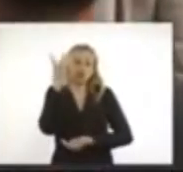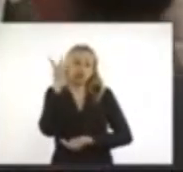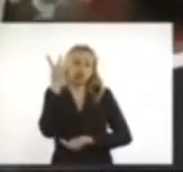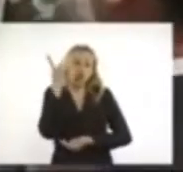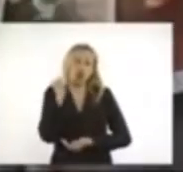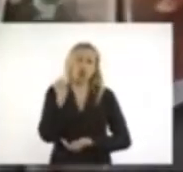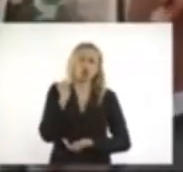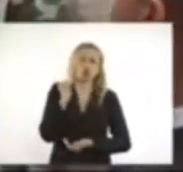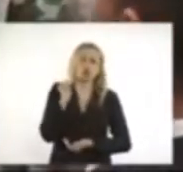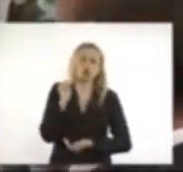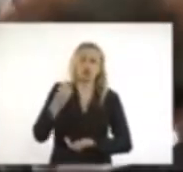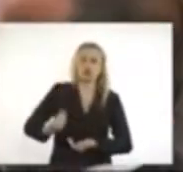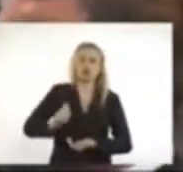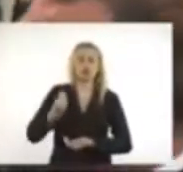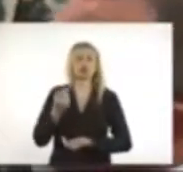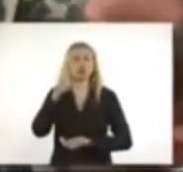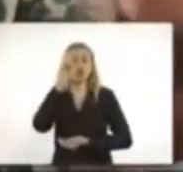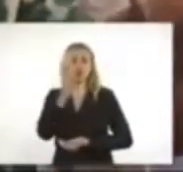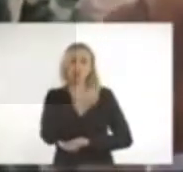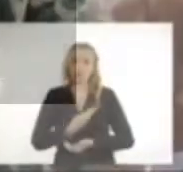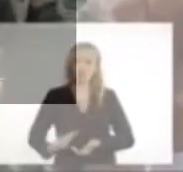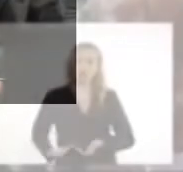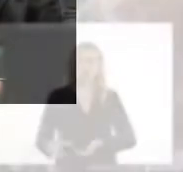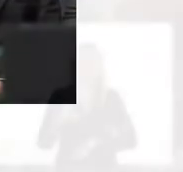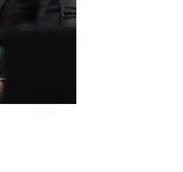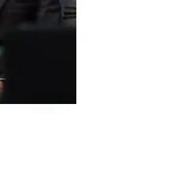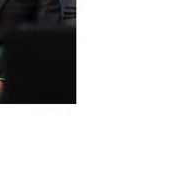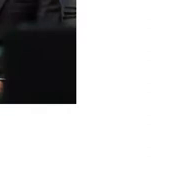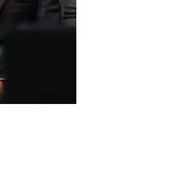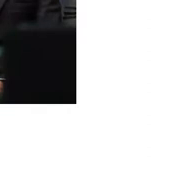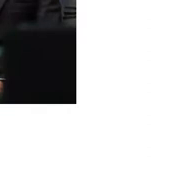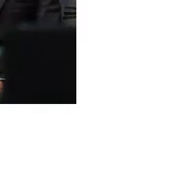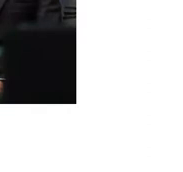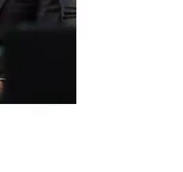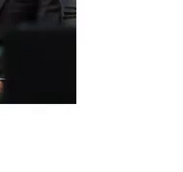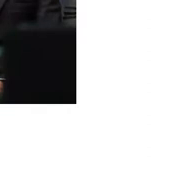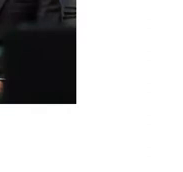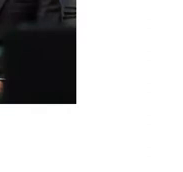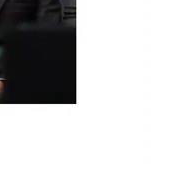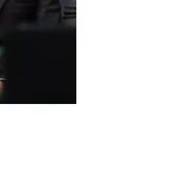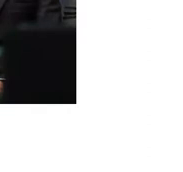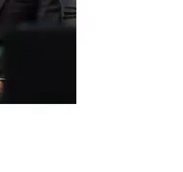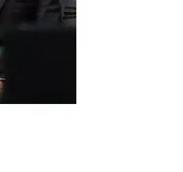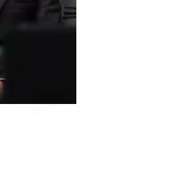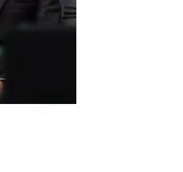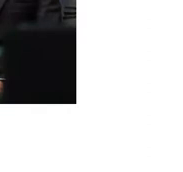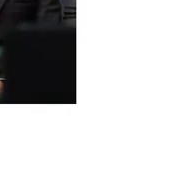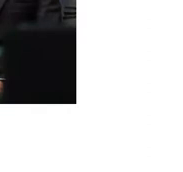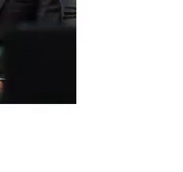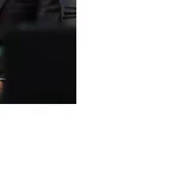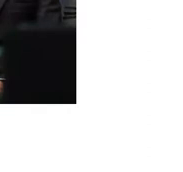excelentíssimo senhor governador, em que o próprio presidente da República diz categoricamente ser testemunha de